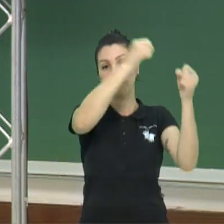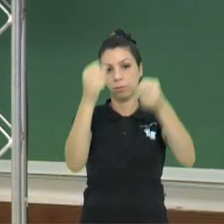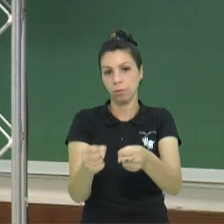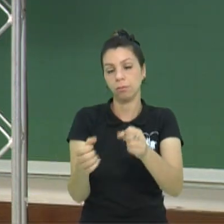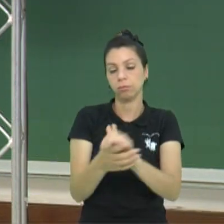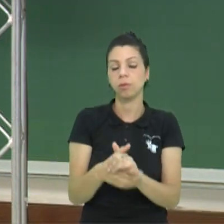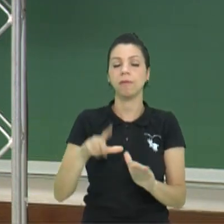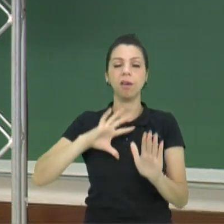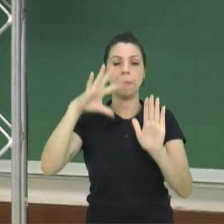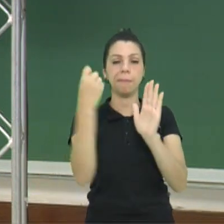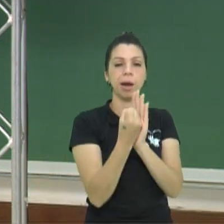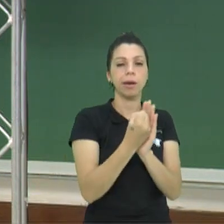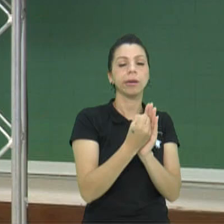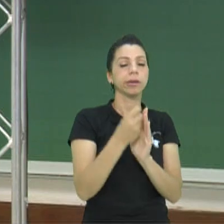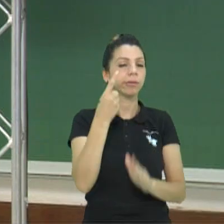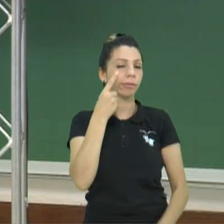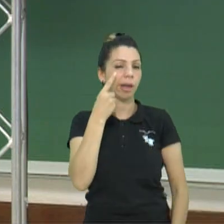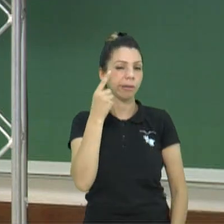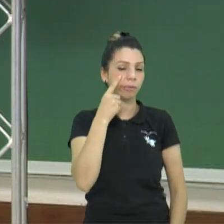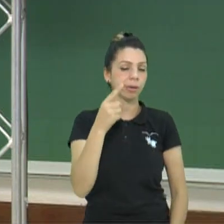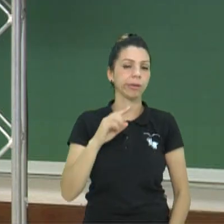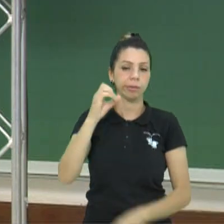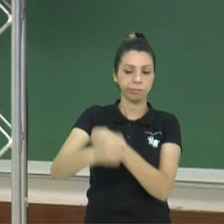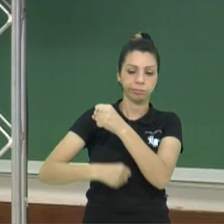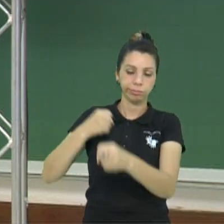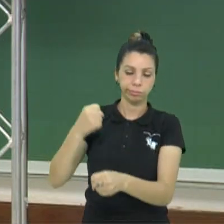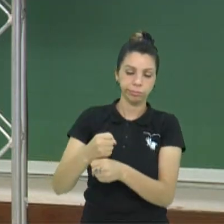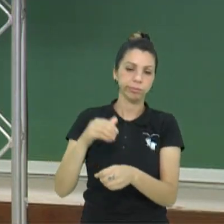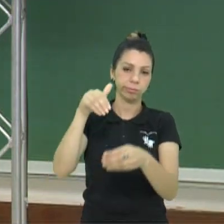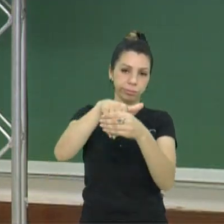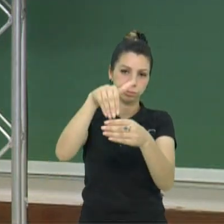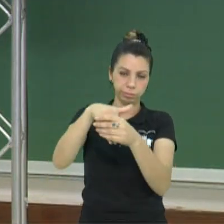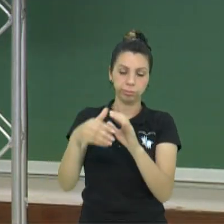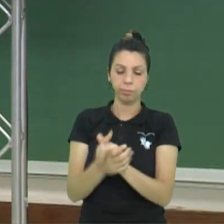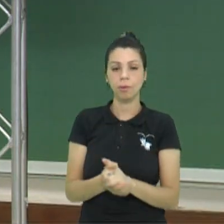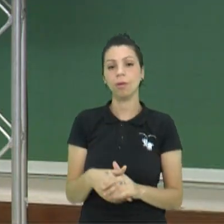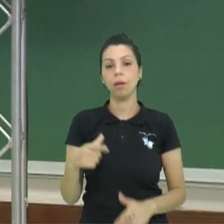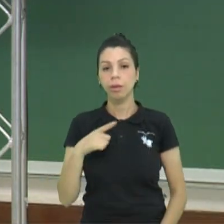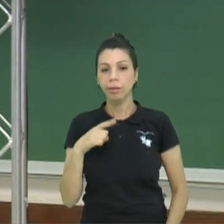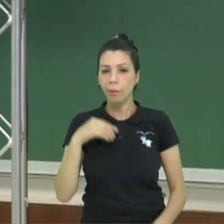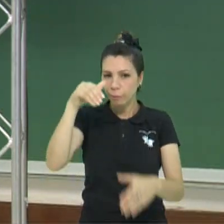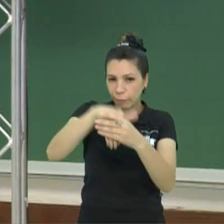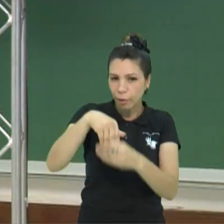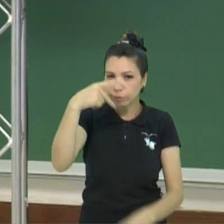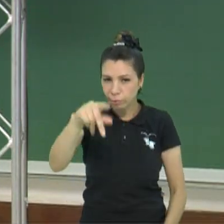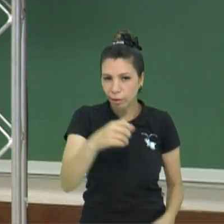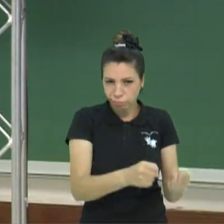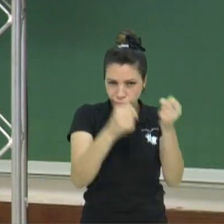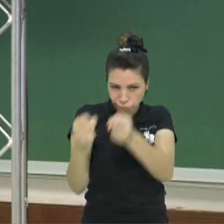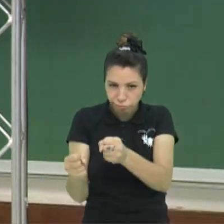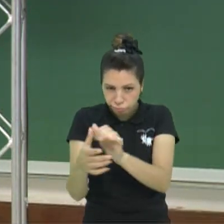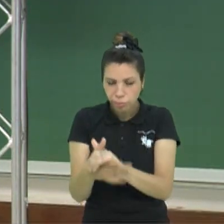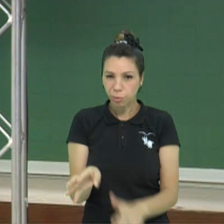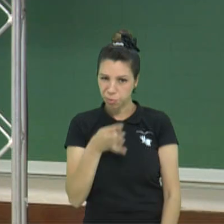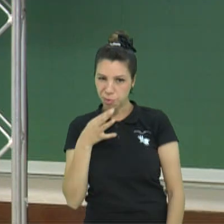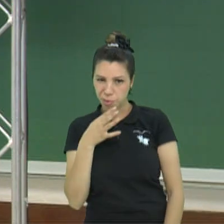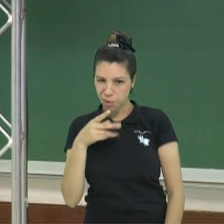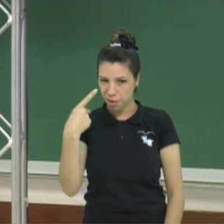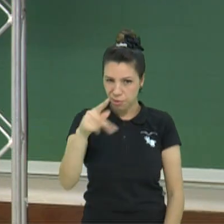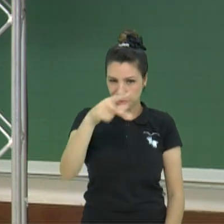lugares neste ano de eleição. Ei, já que o seu voto tem poder, você está por dentro das eleições no seu